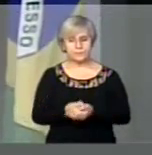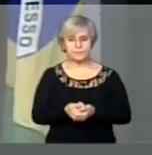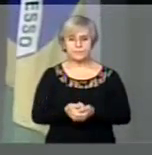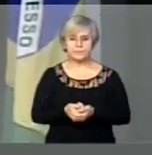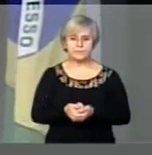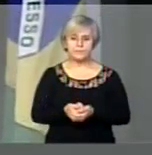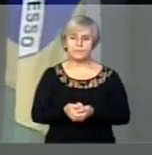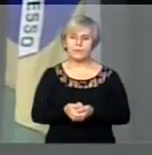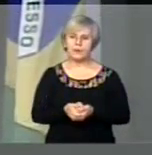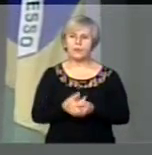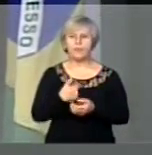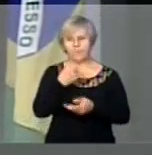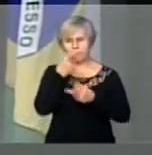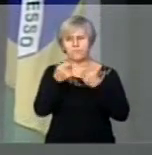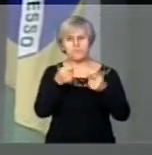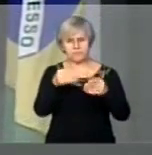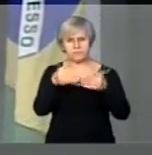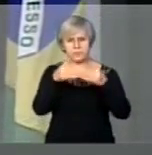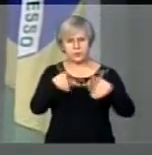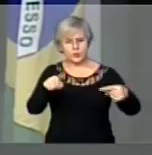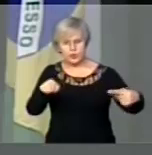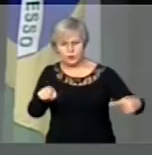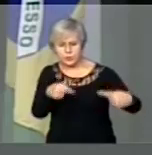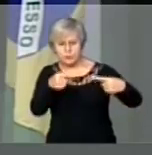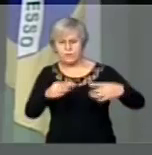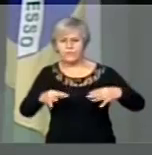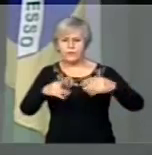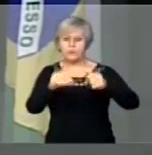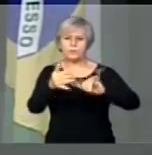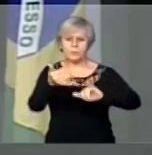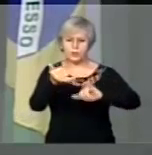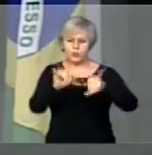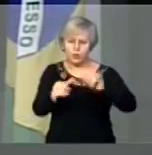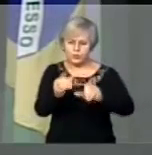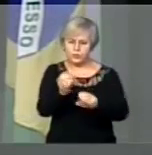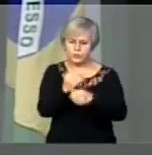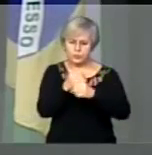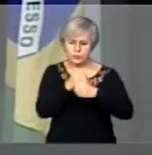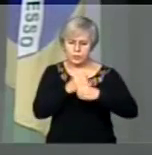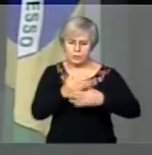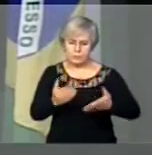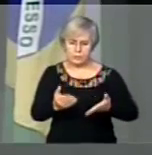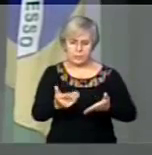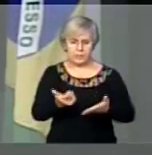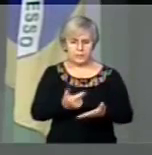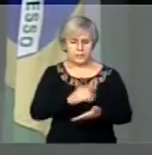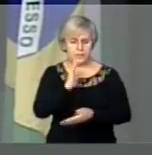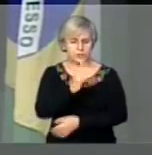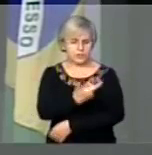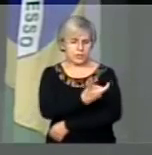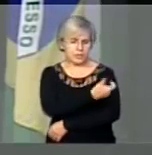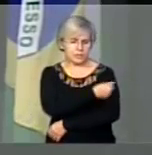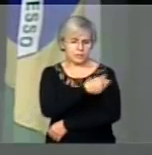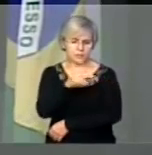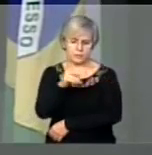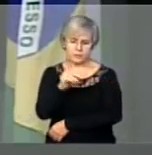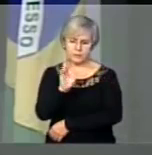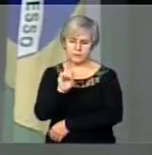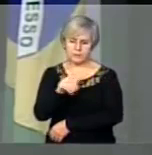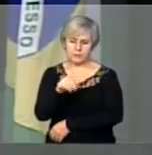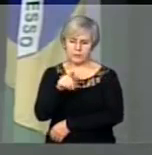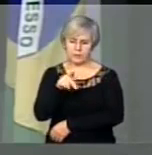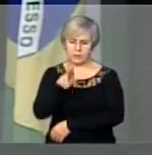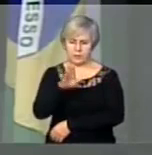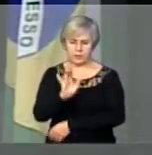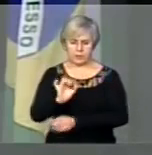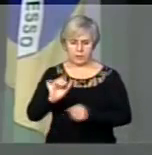um desafio para os laboratórios. Nós estamos com a vacina da dengue, feita